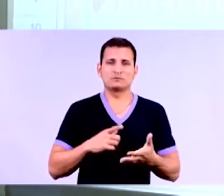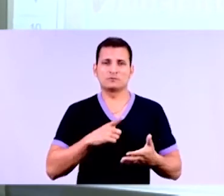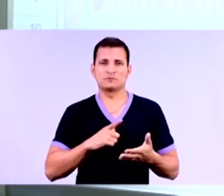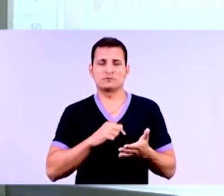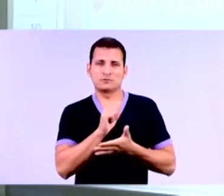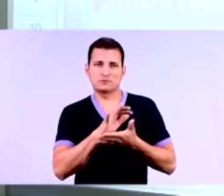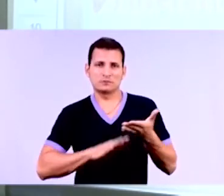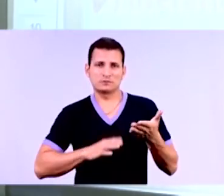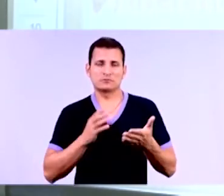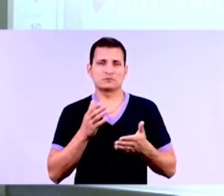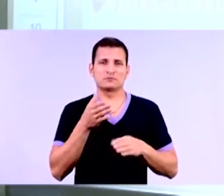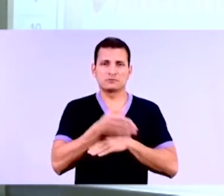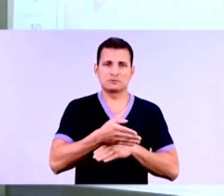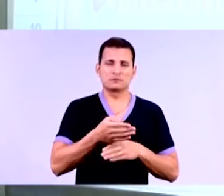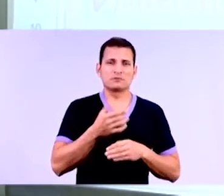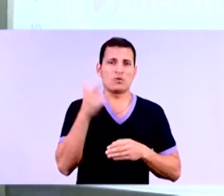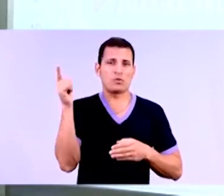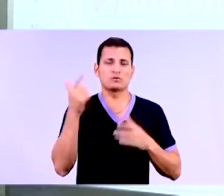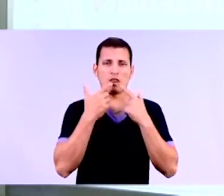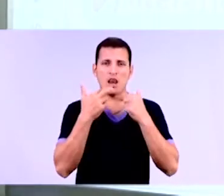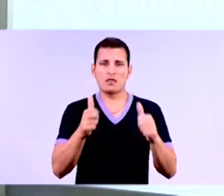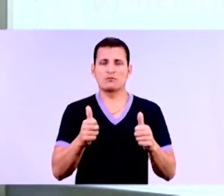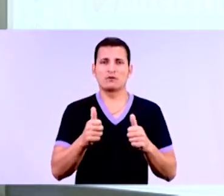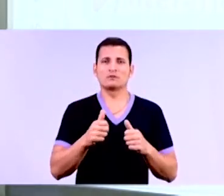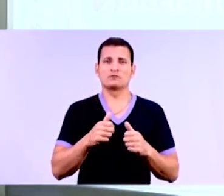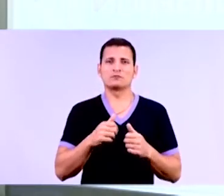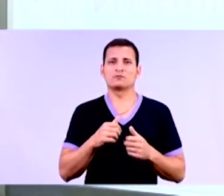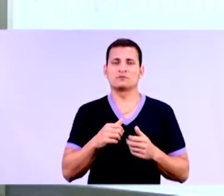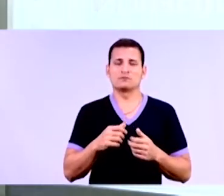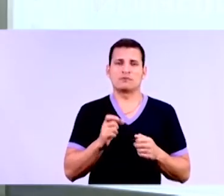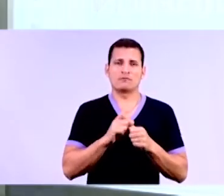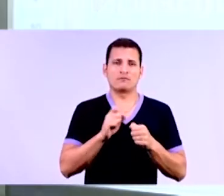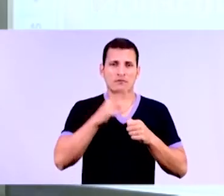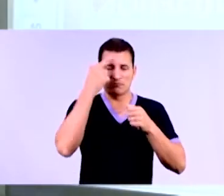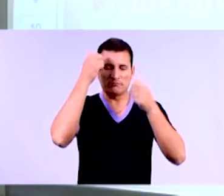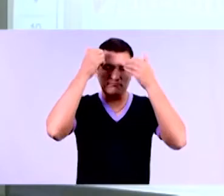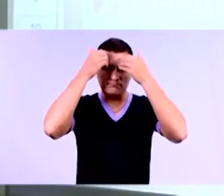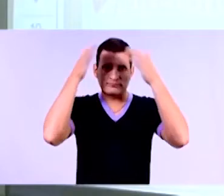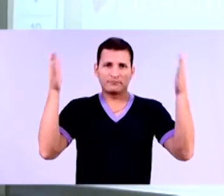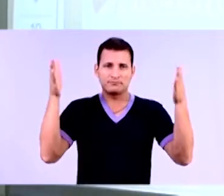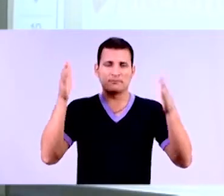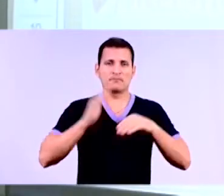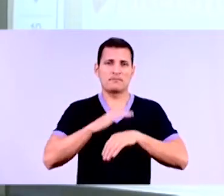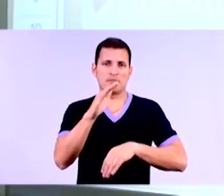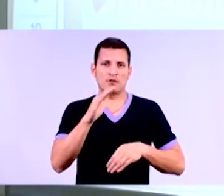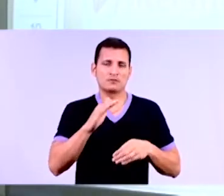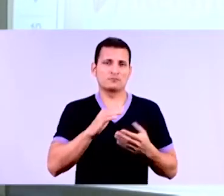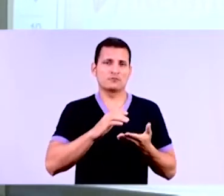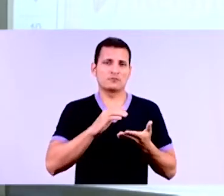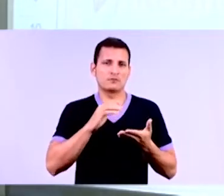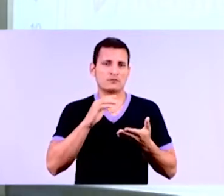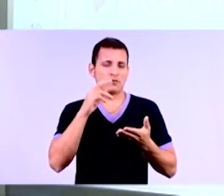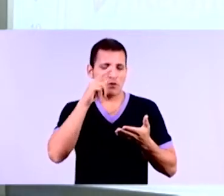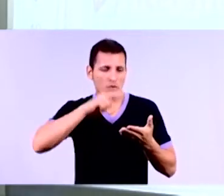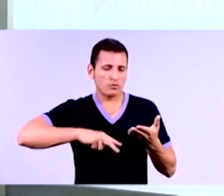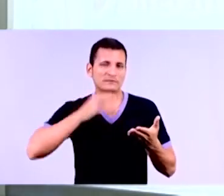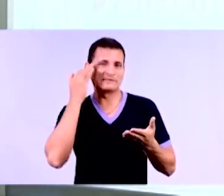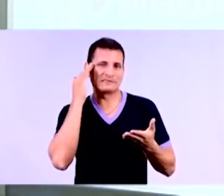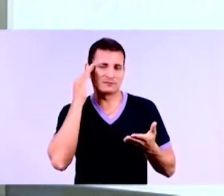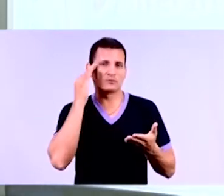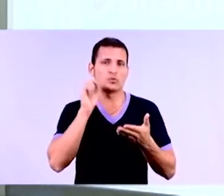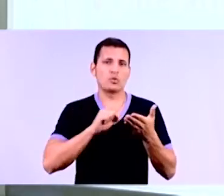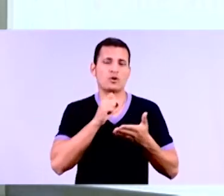em outra língua e faz com que a gente possa abrir mais a mente para estar compreendendo o que aquele texto traz para a